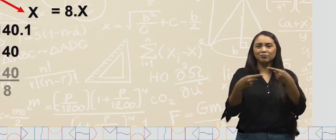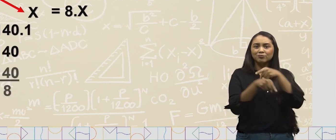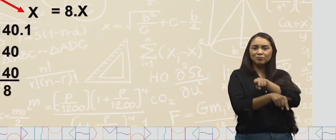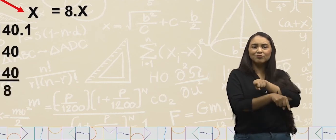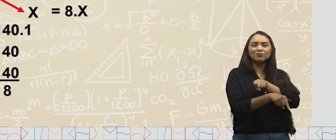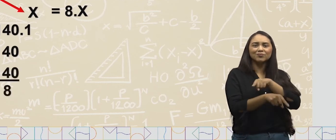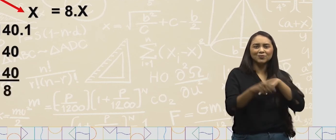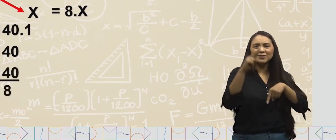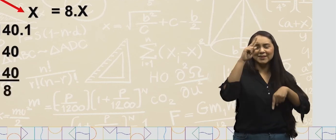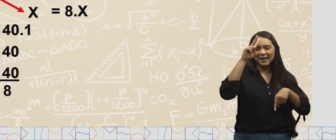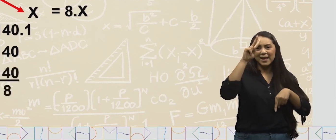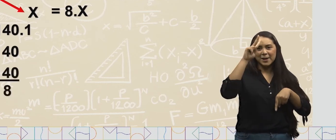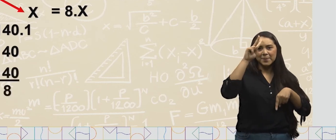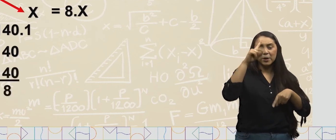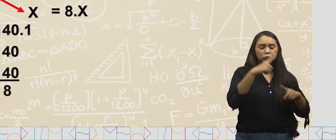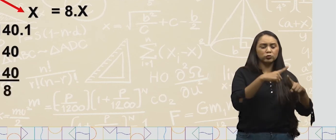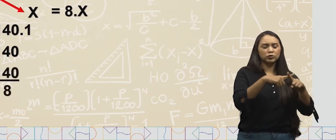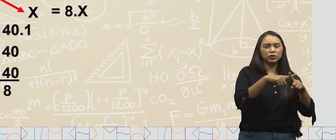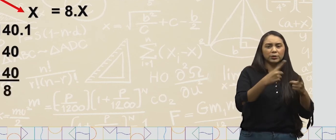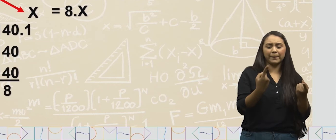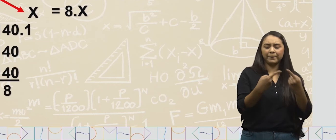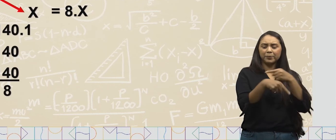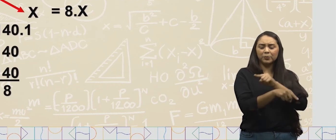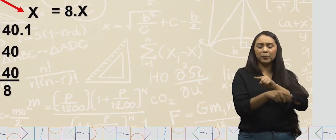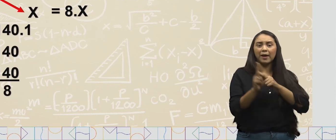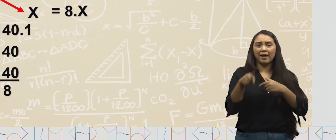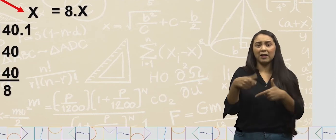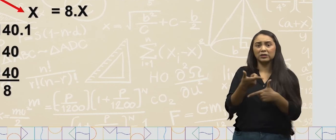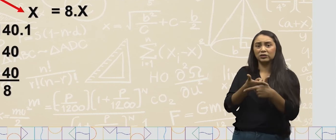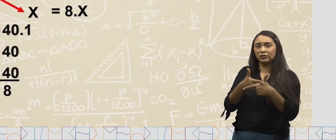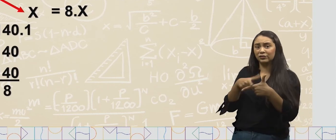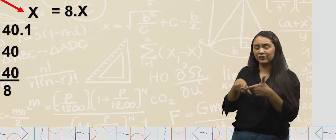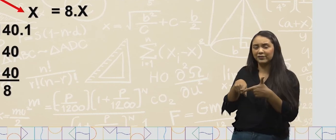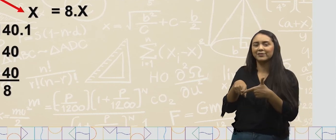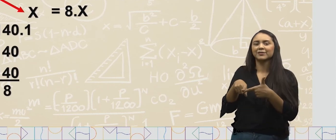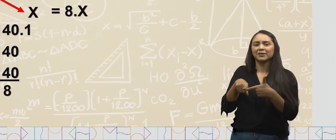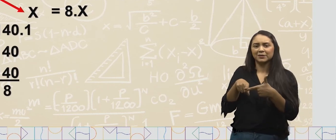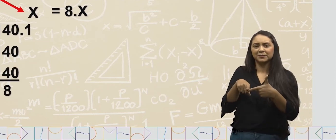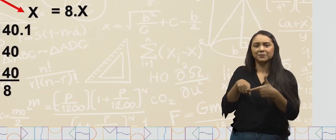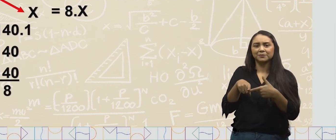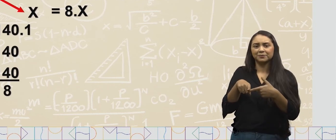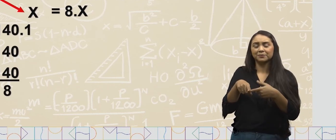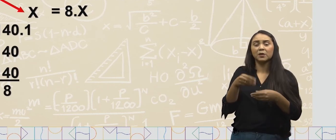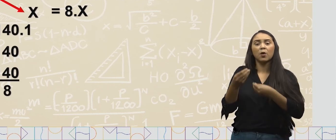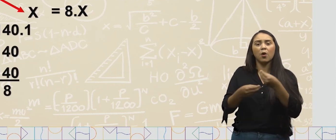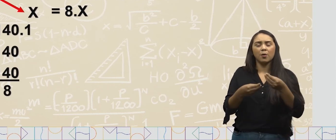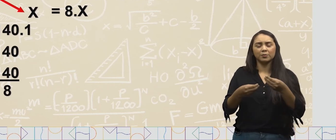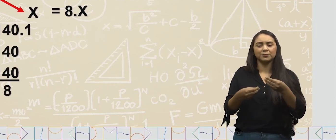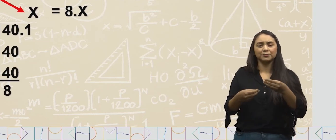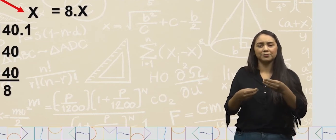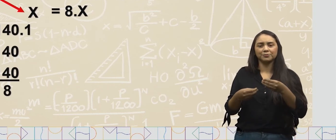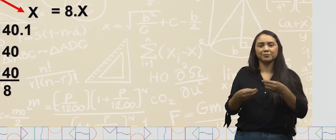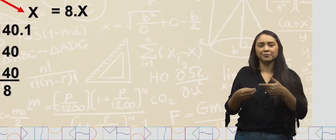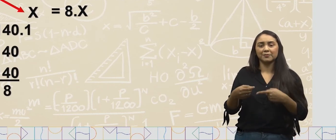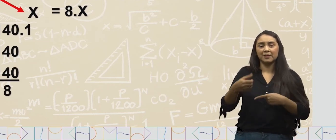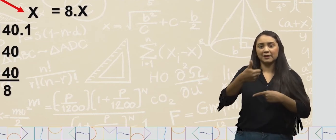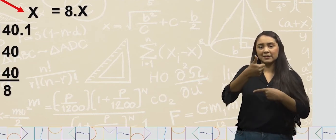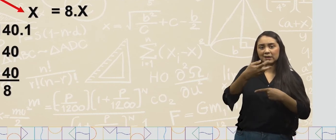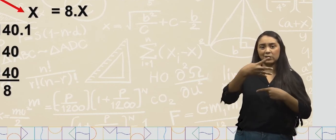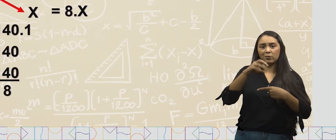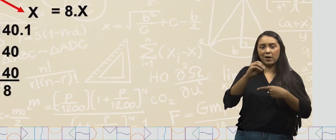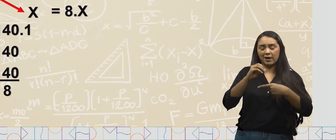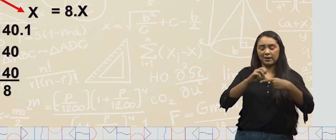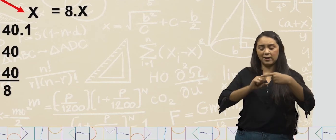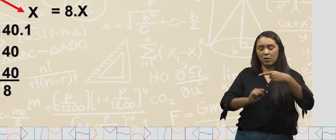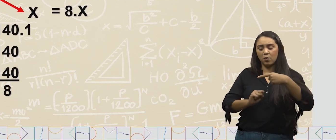o outro termo. Ele está multiplicando, ele vai passar dividindo. 140 dividido por